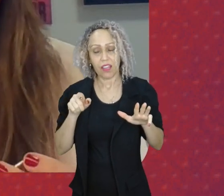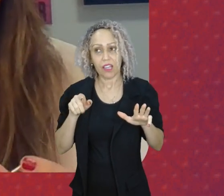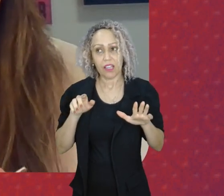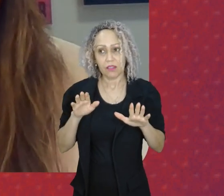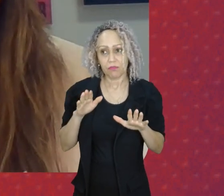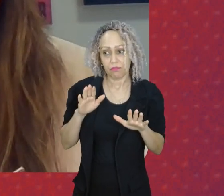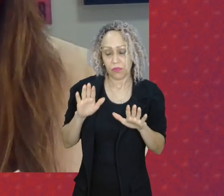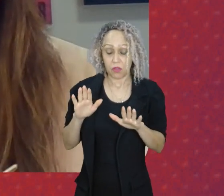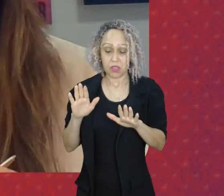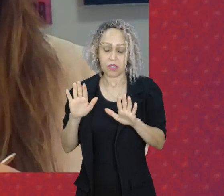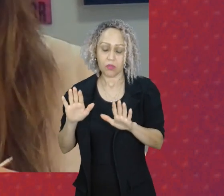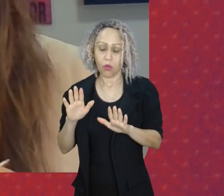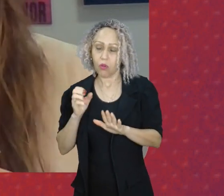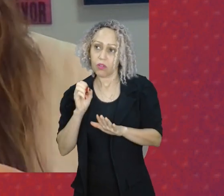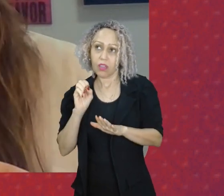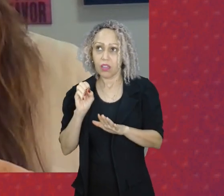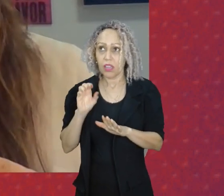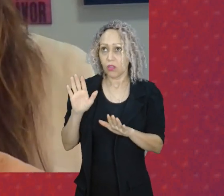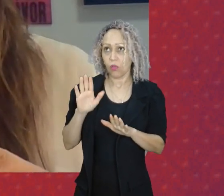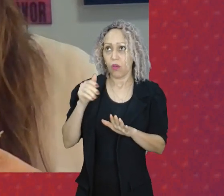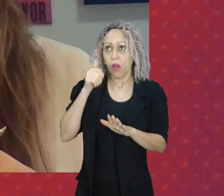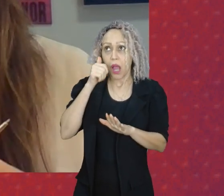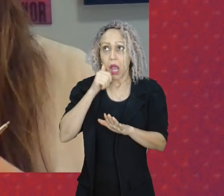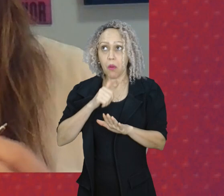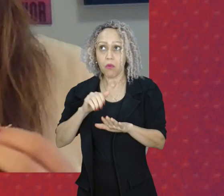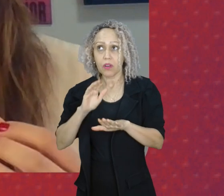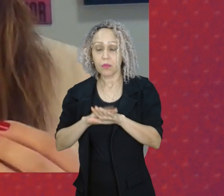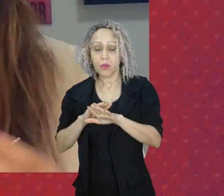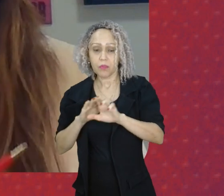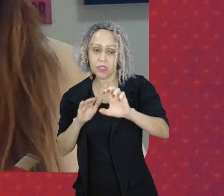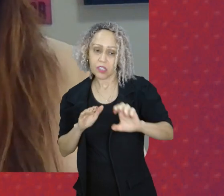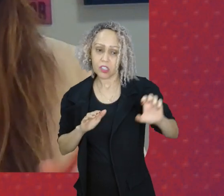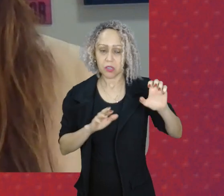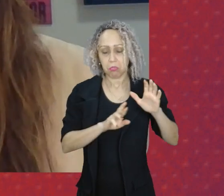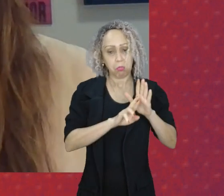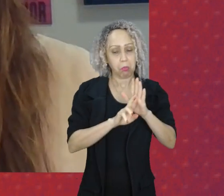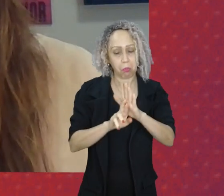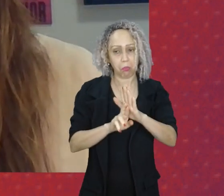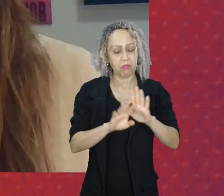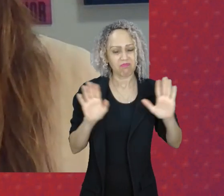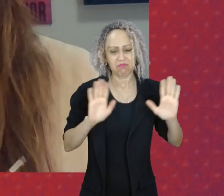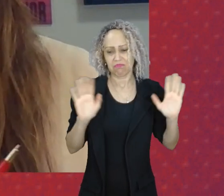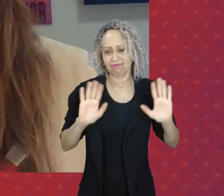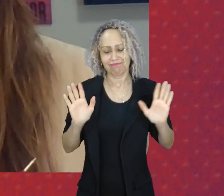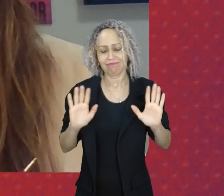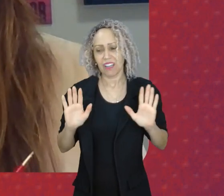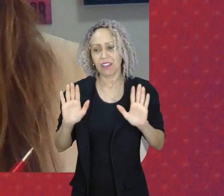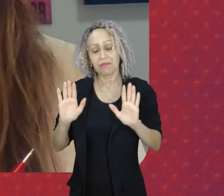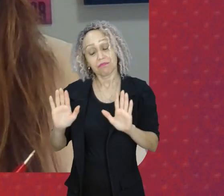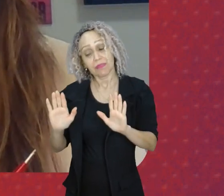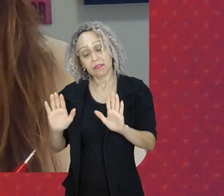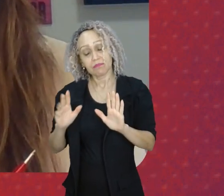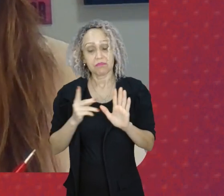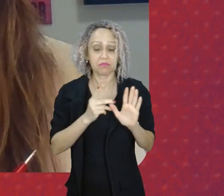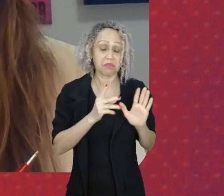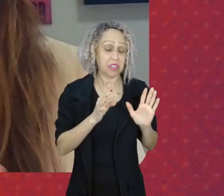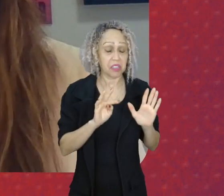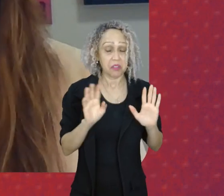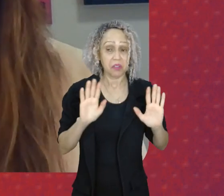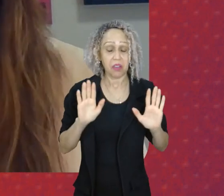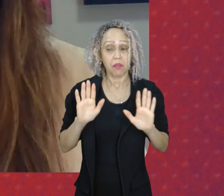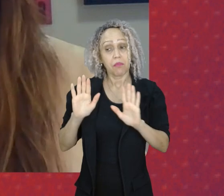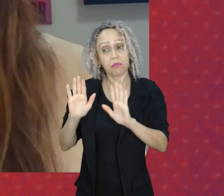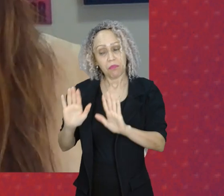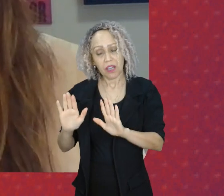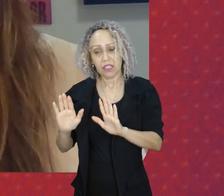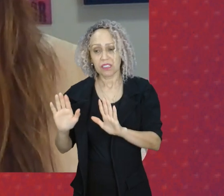é uma mulher que representa a esquerda, não é uma mulher que representa os ideais progressistas aí do PT, mas é importante